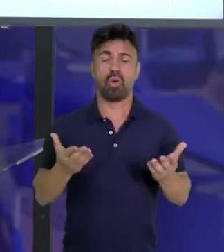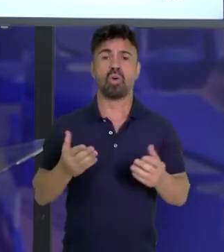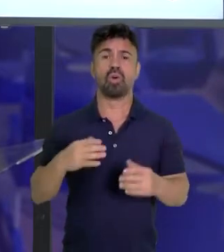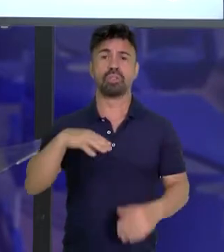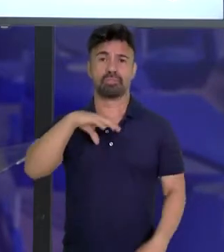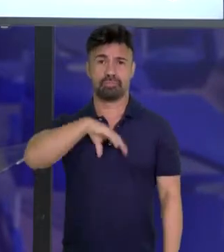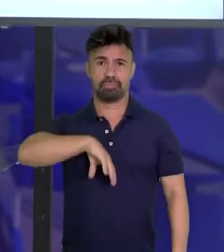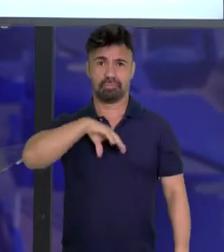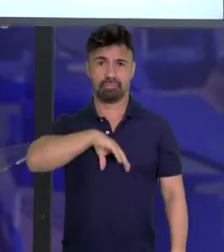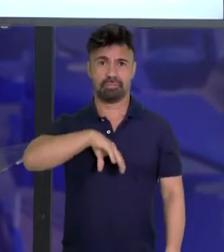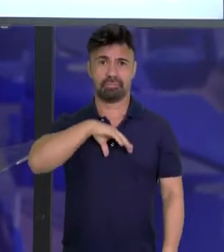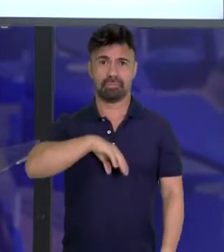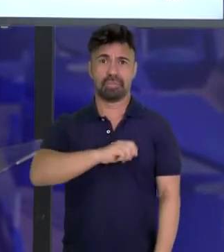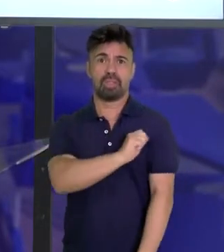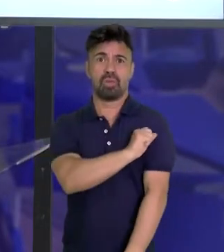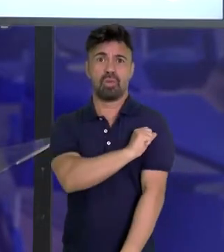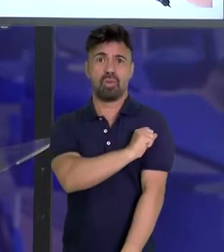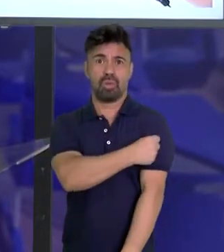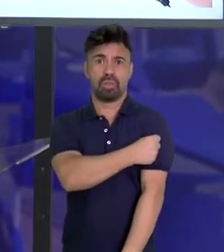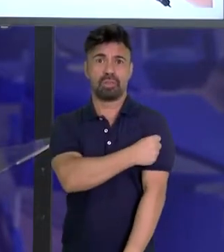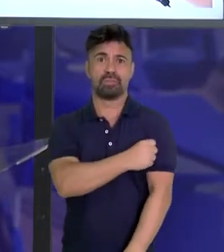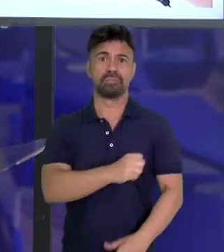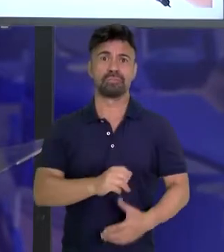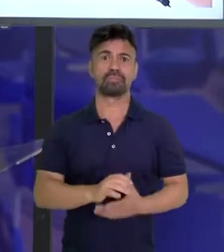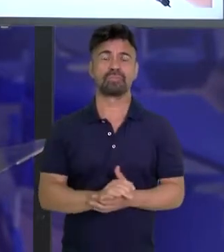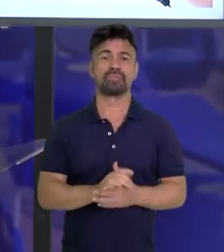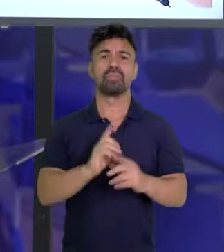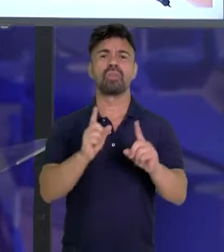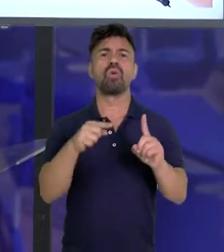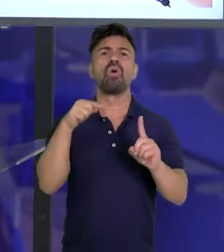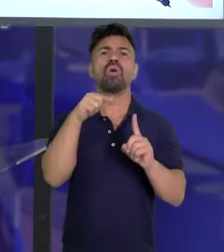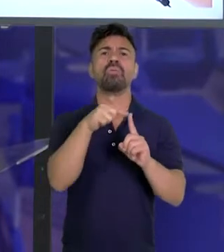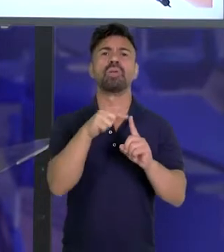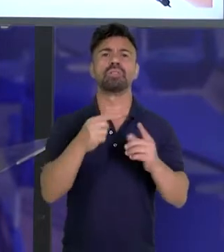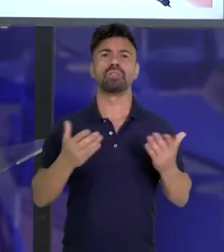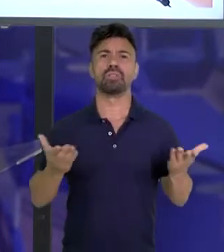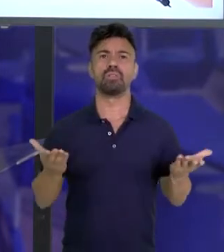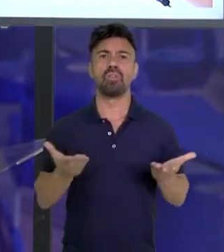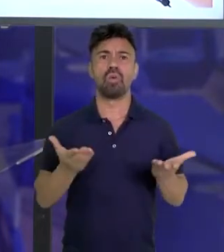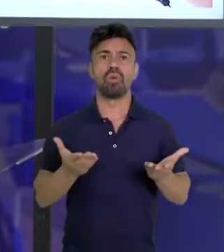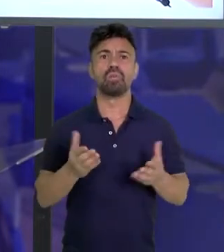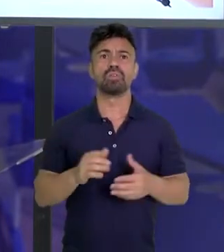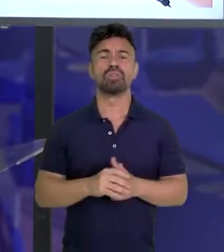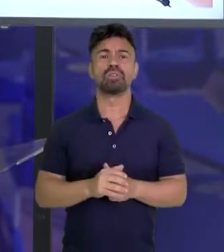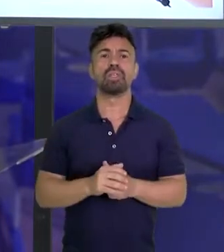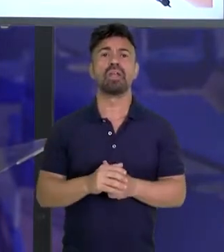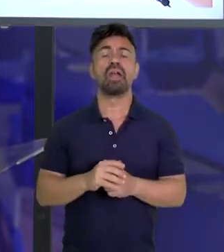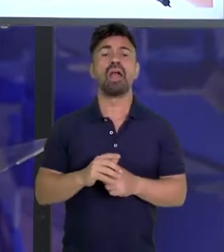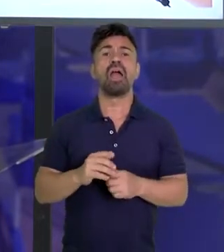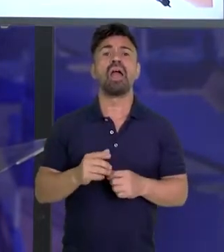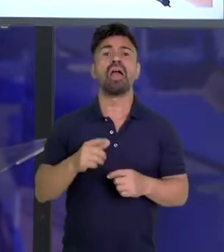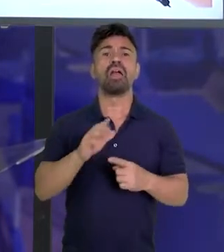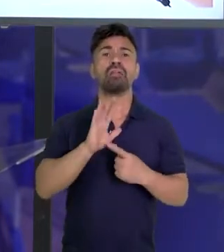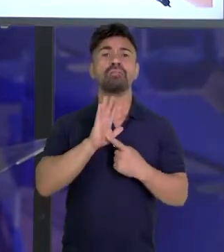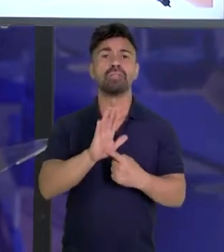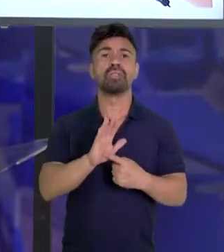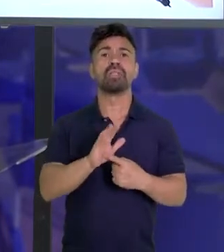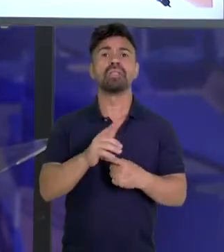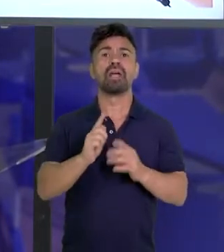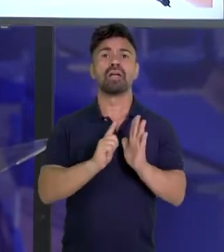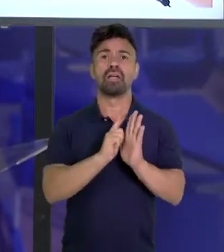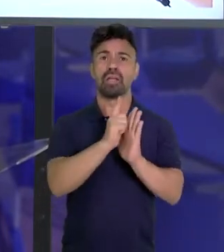língua portuguesa para o 8º ano. E o objetivo da nossa aula de hoje, portanto, é reapresentar o